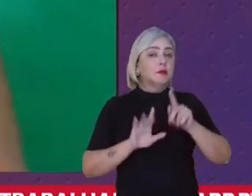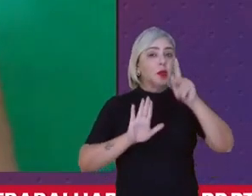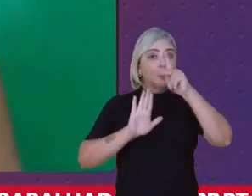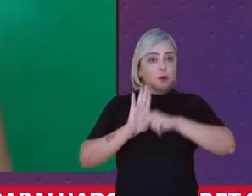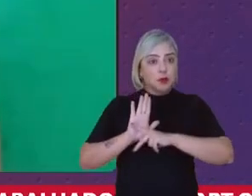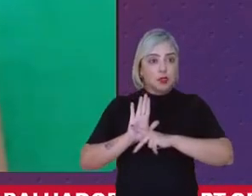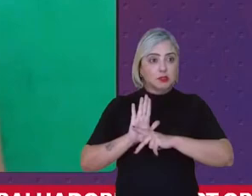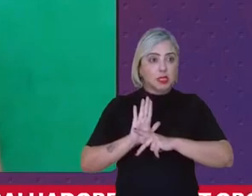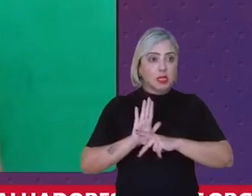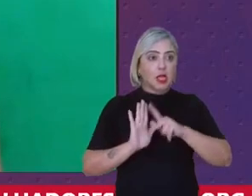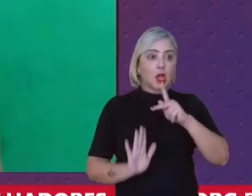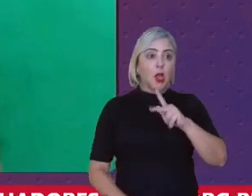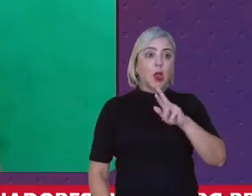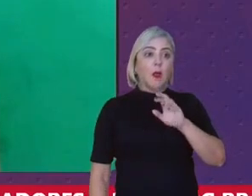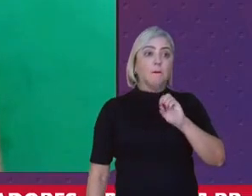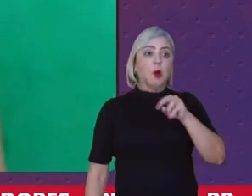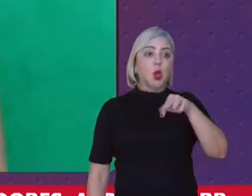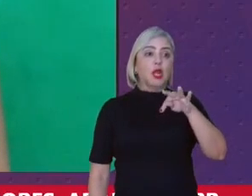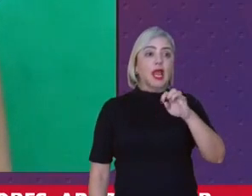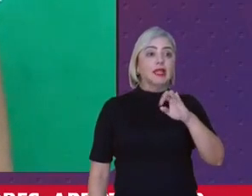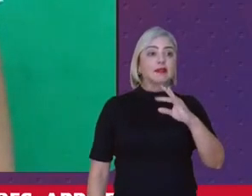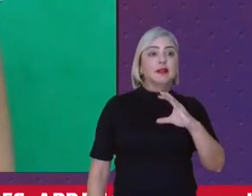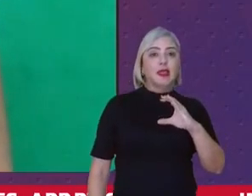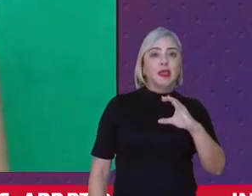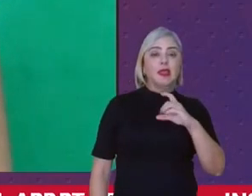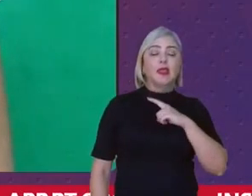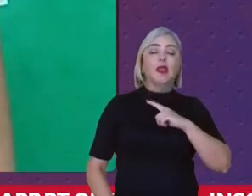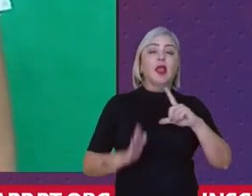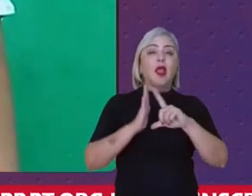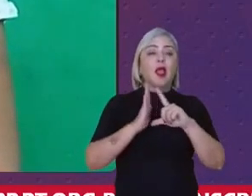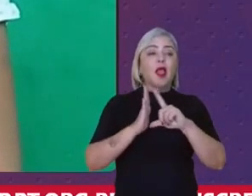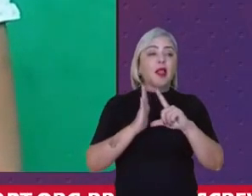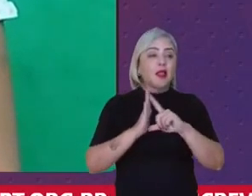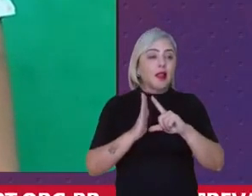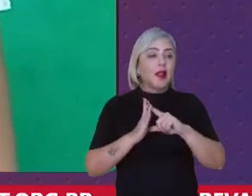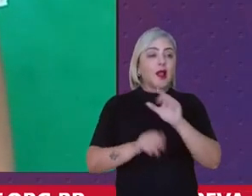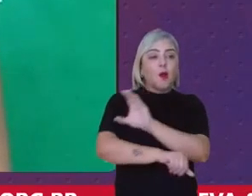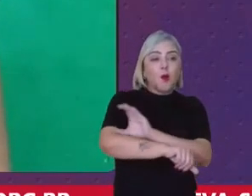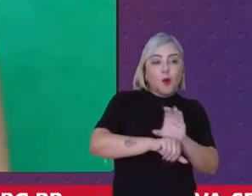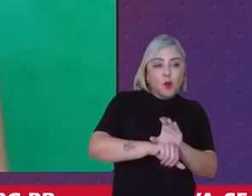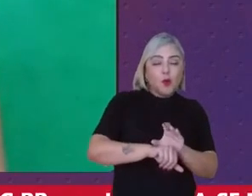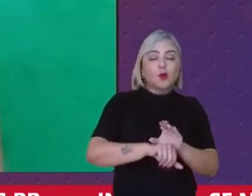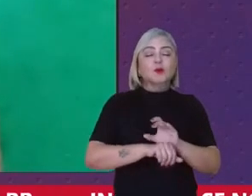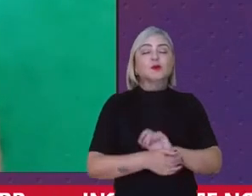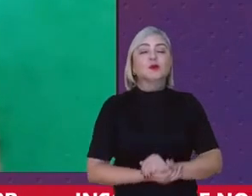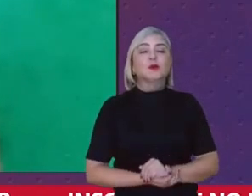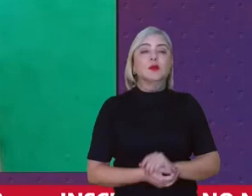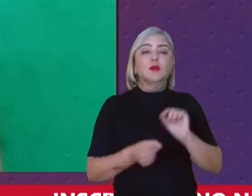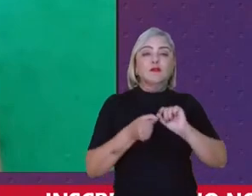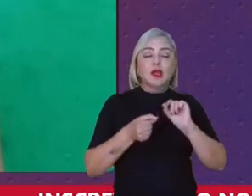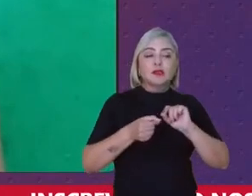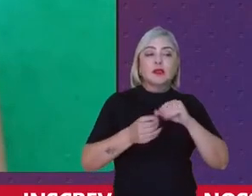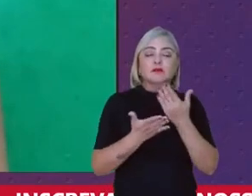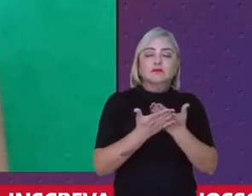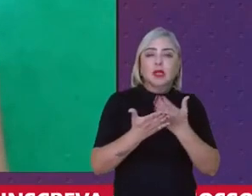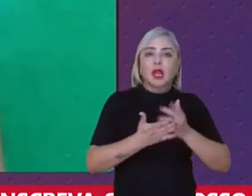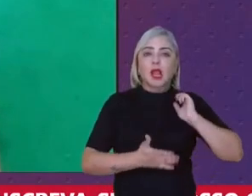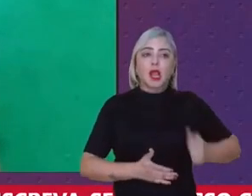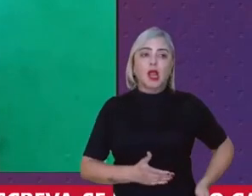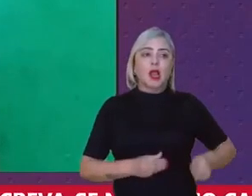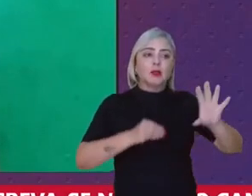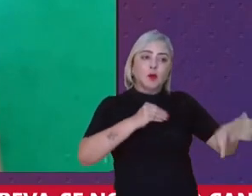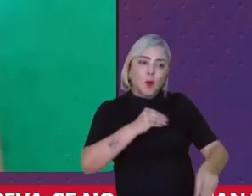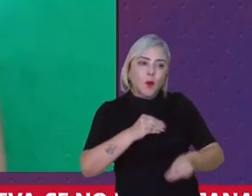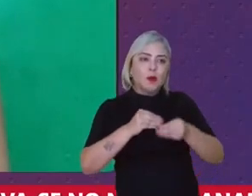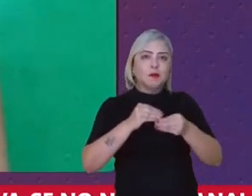do Pronatec. Fazia o curso e ganhava o dinheiro do Pronatec e com a ajuda do Bolsa,